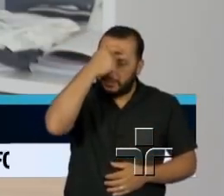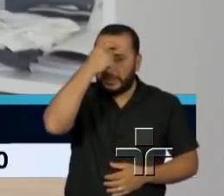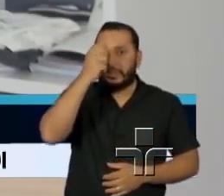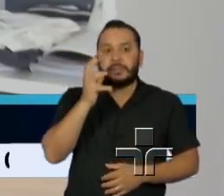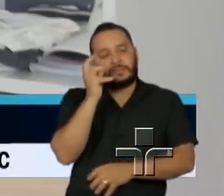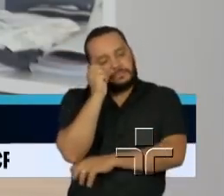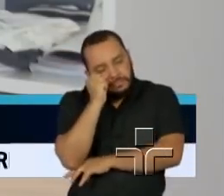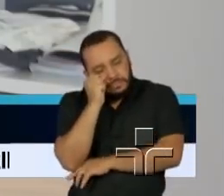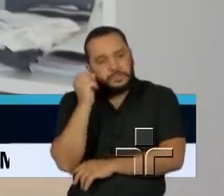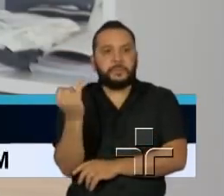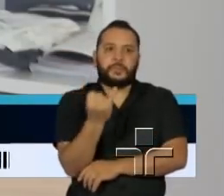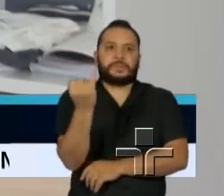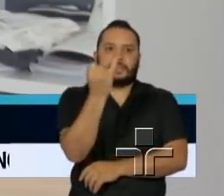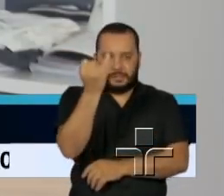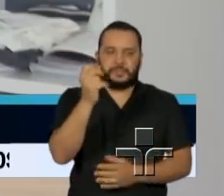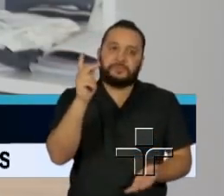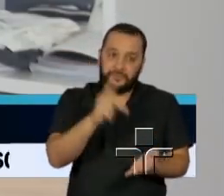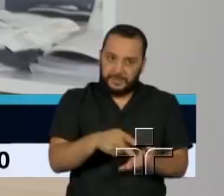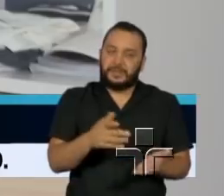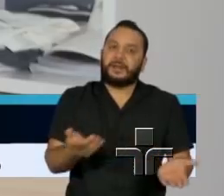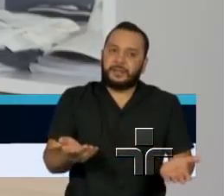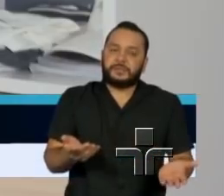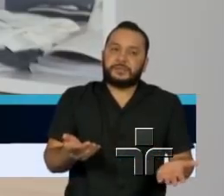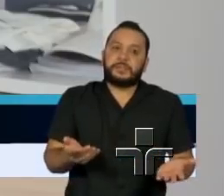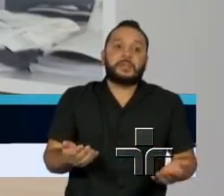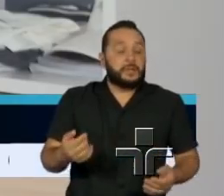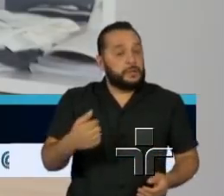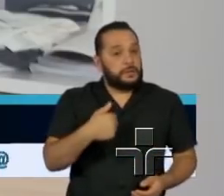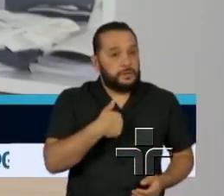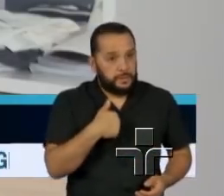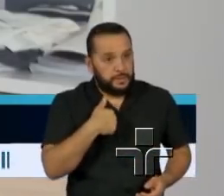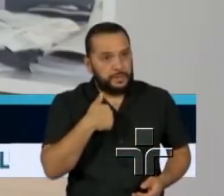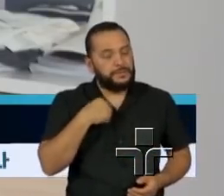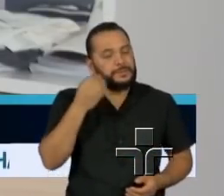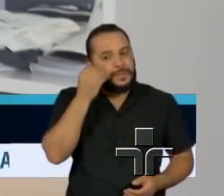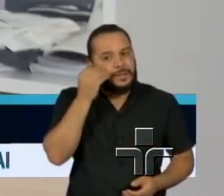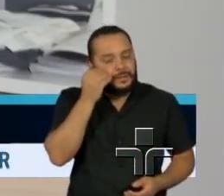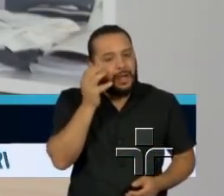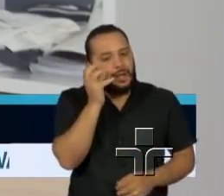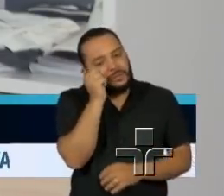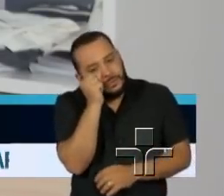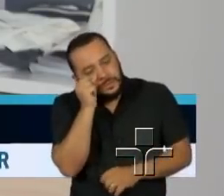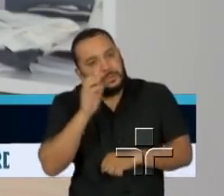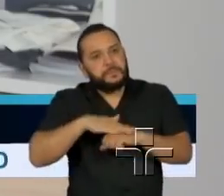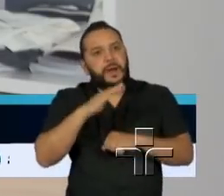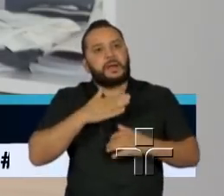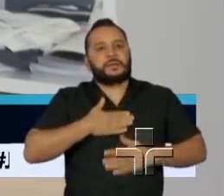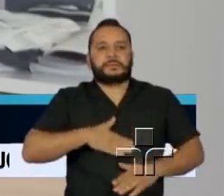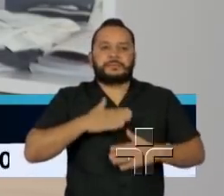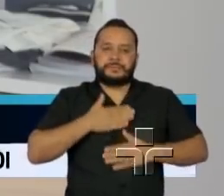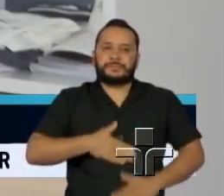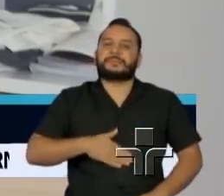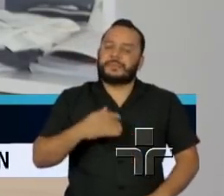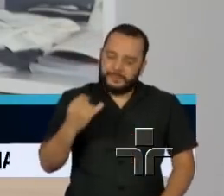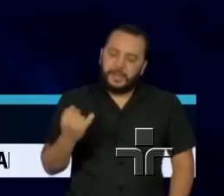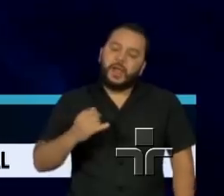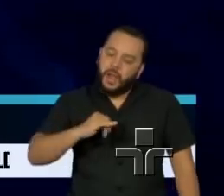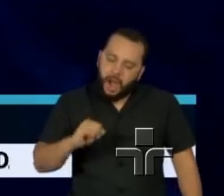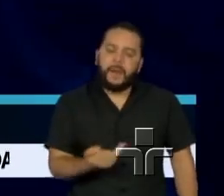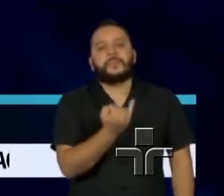tive, e sempre que tenho a oportunidade de realmente tentar dormir um pouco mais para descansar, para recompor, eu